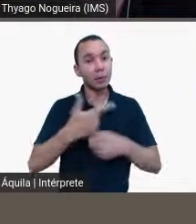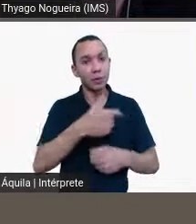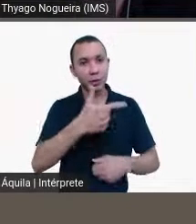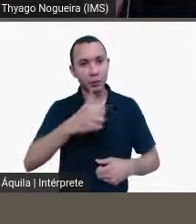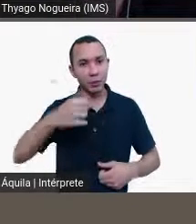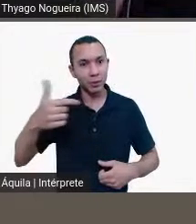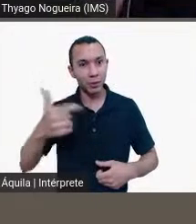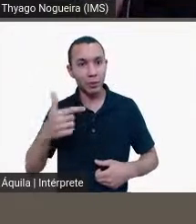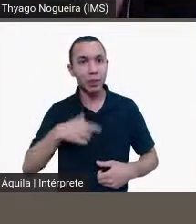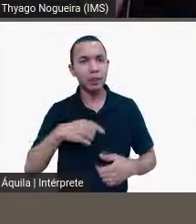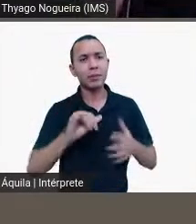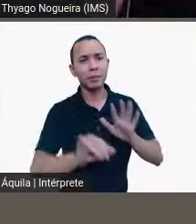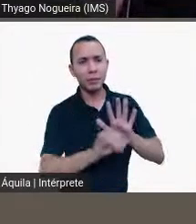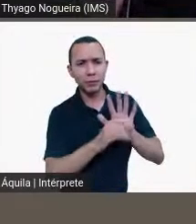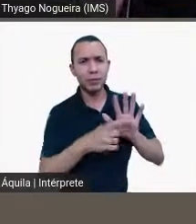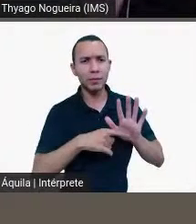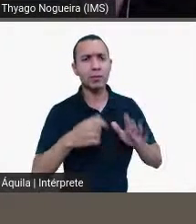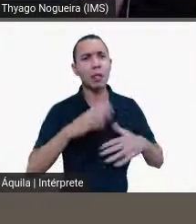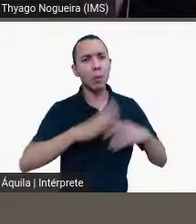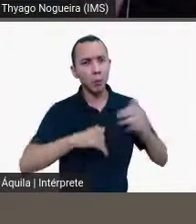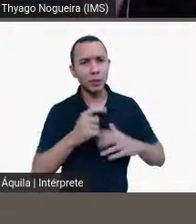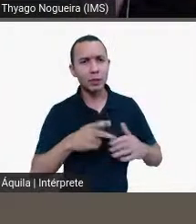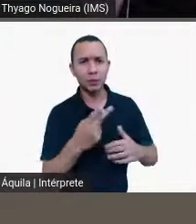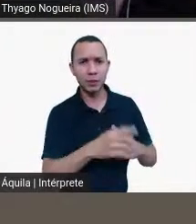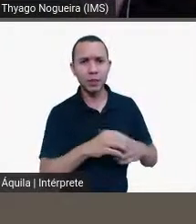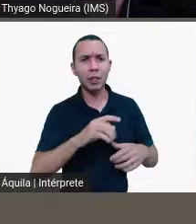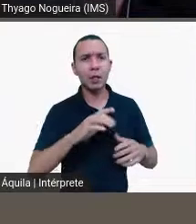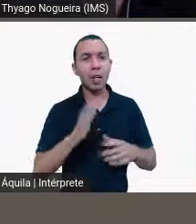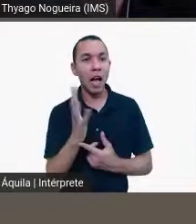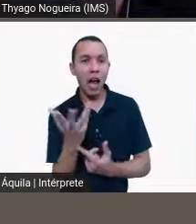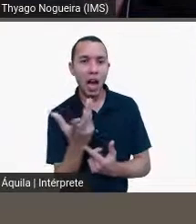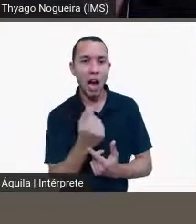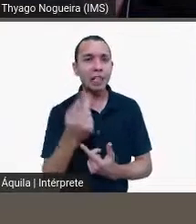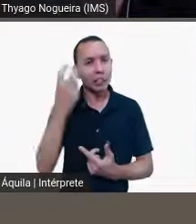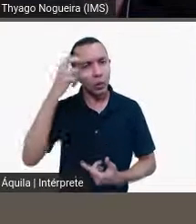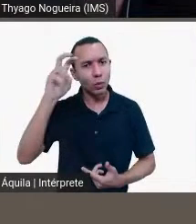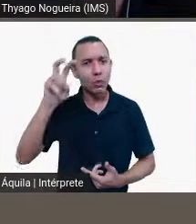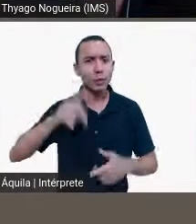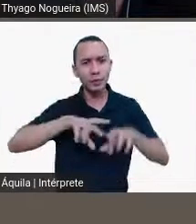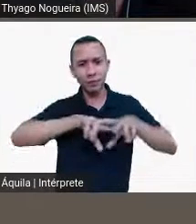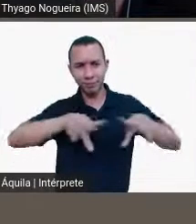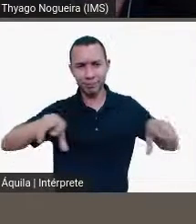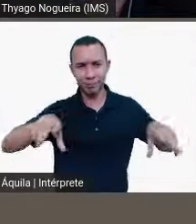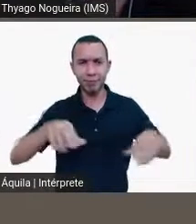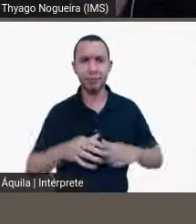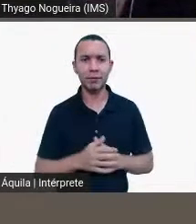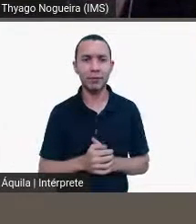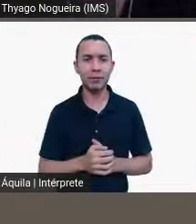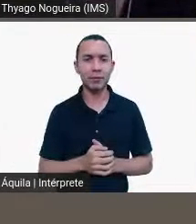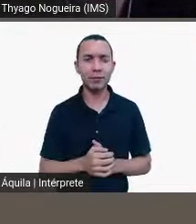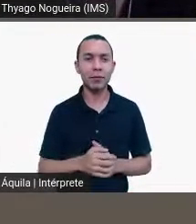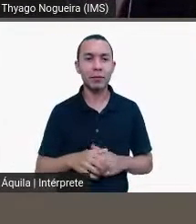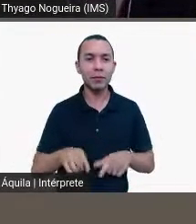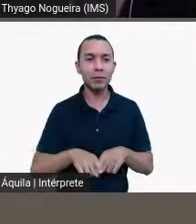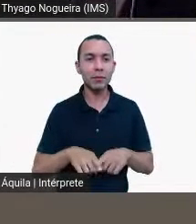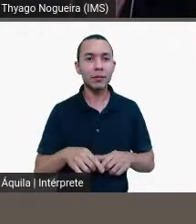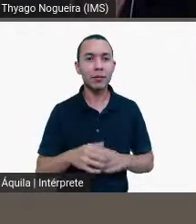identidades, referências, seus modos de produção e reprodução nas artes, na cultura, etc. Ainda nessa perspectiva